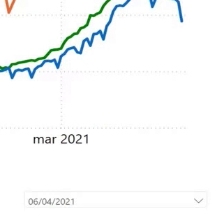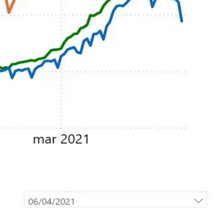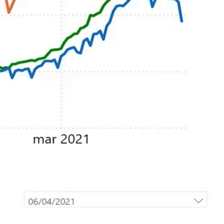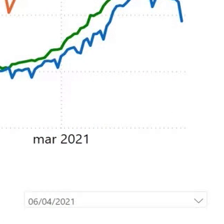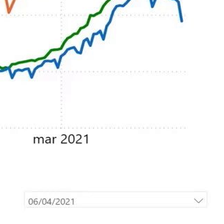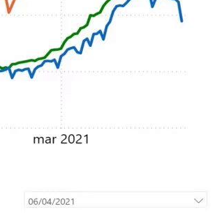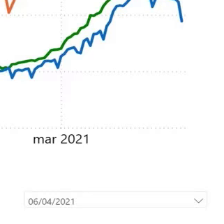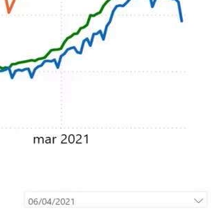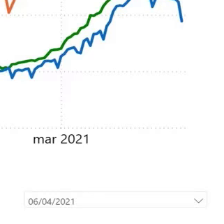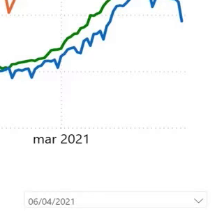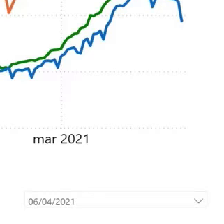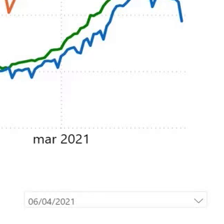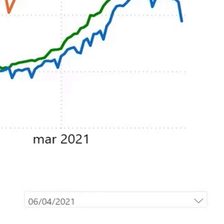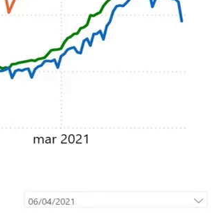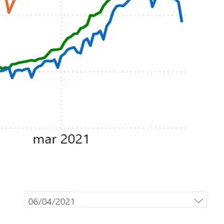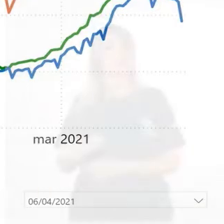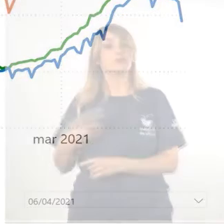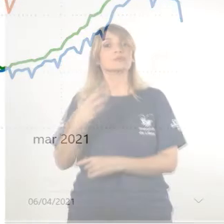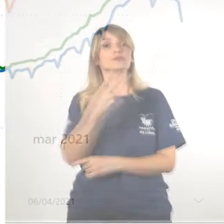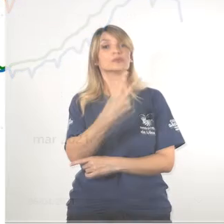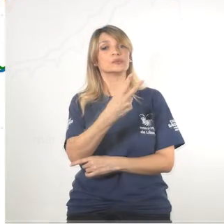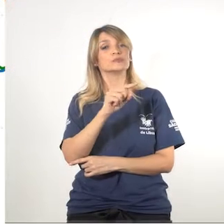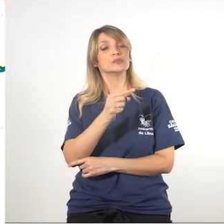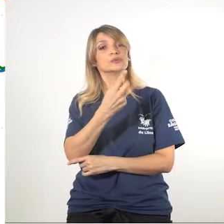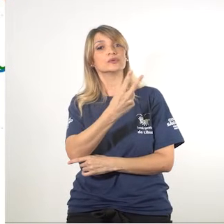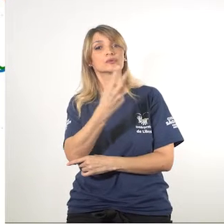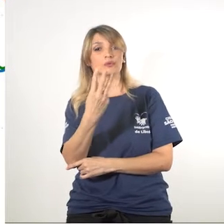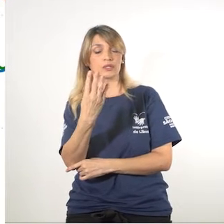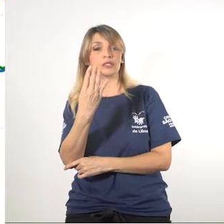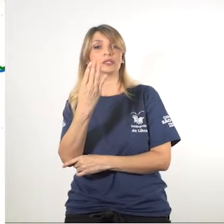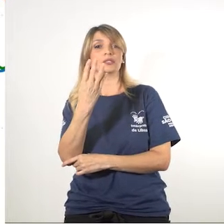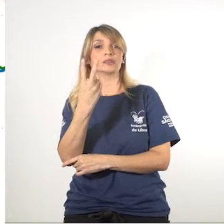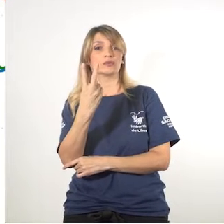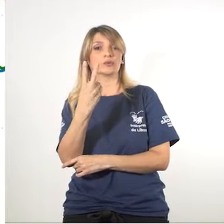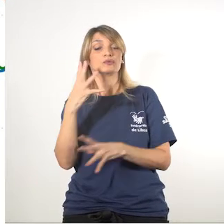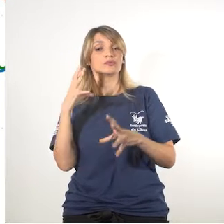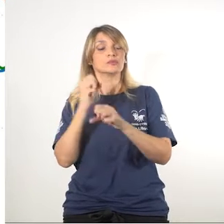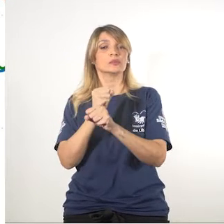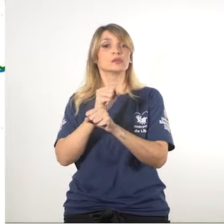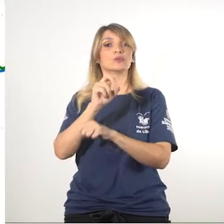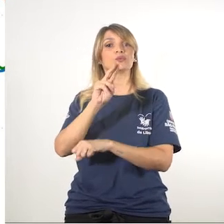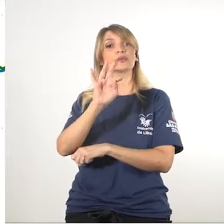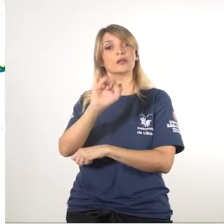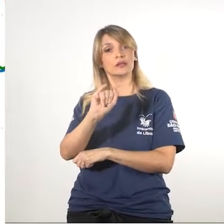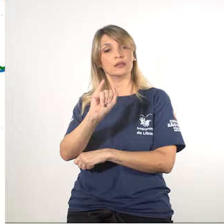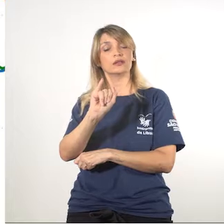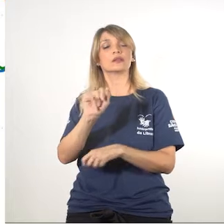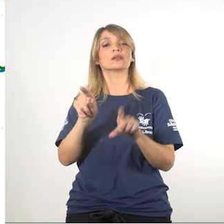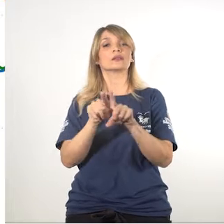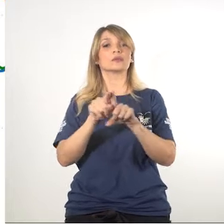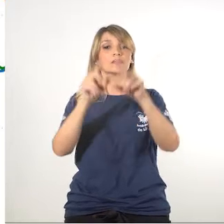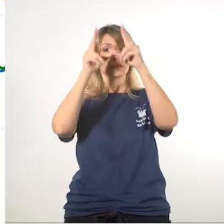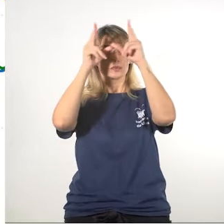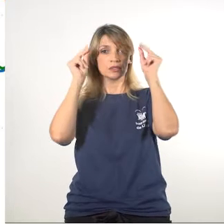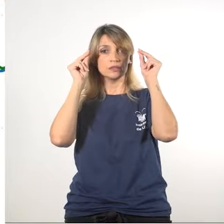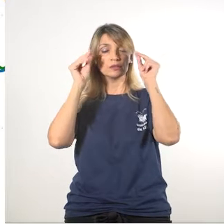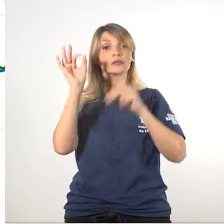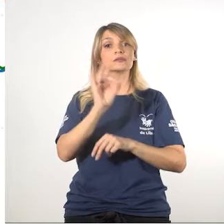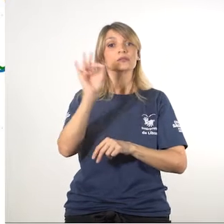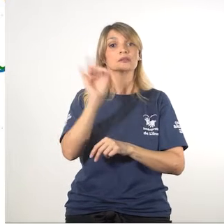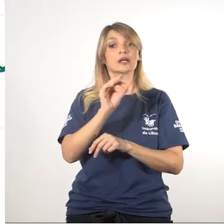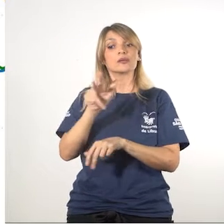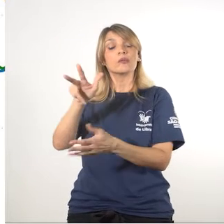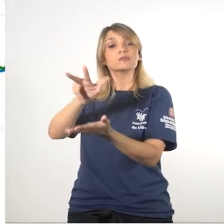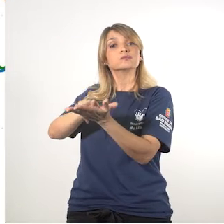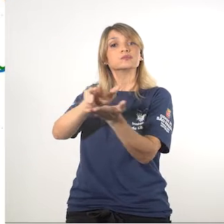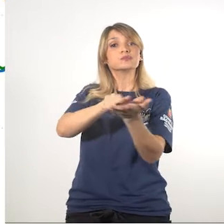2.229, municipal 2.542, somados os leitos de UTI e os leitos de enfermaria. As taxas de